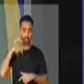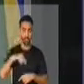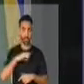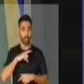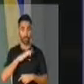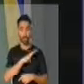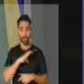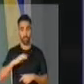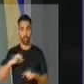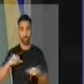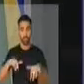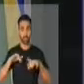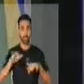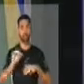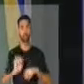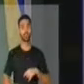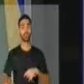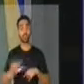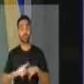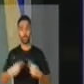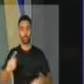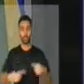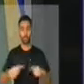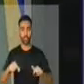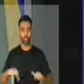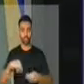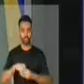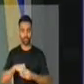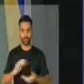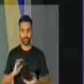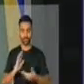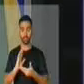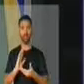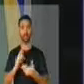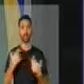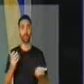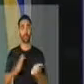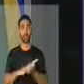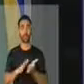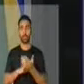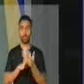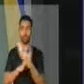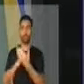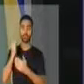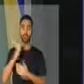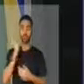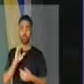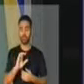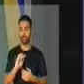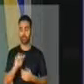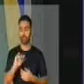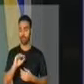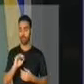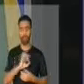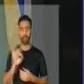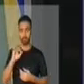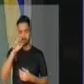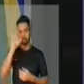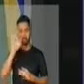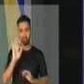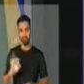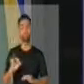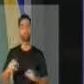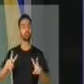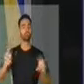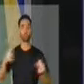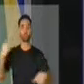geral para tratar na Câmara dos Deputados, e aí parabenizo Vossa Excelência, deputado Caio Nácio, por essa iniciativa, para